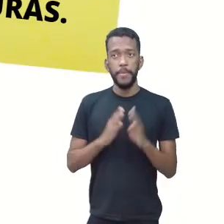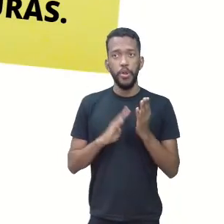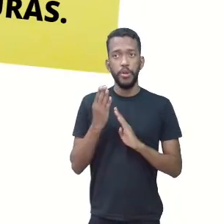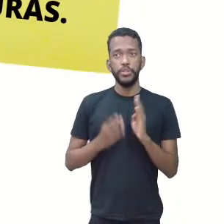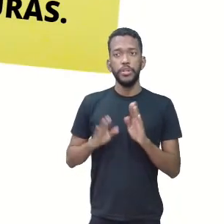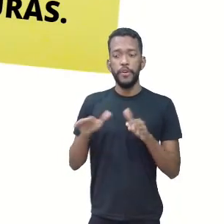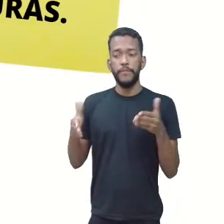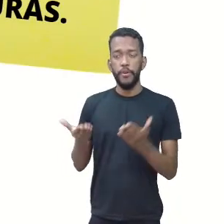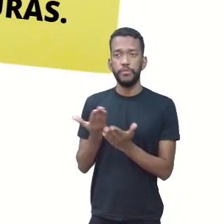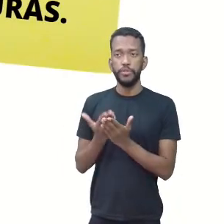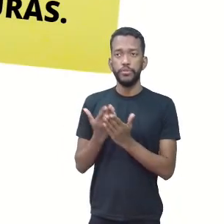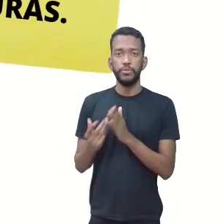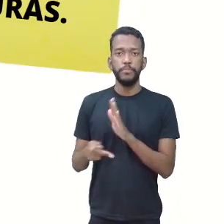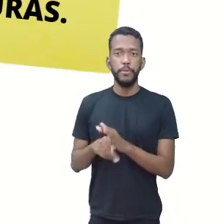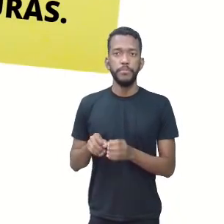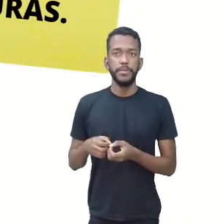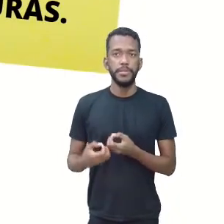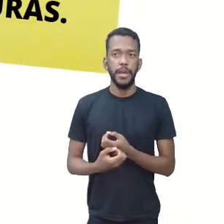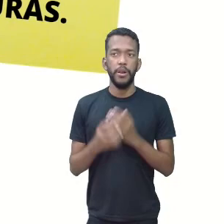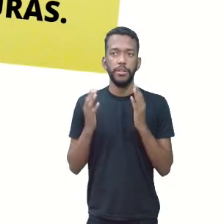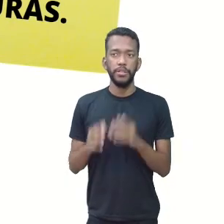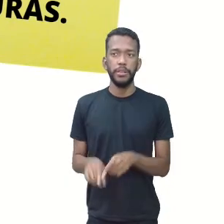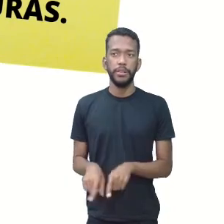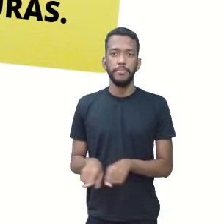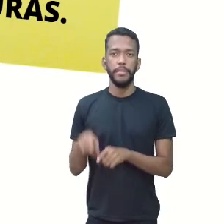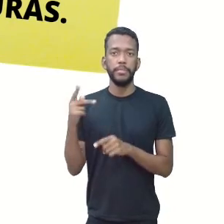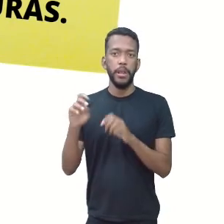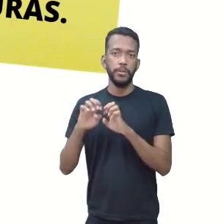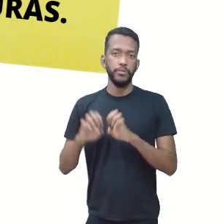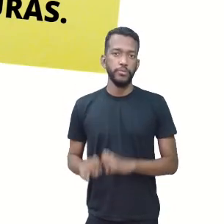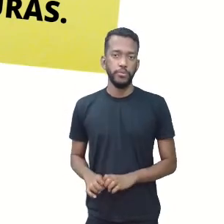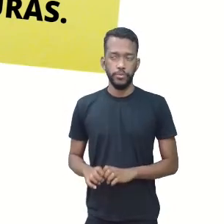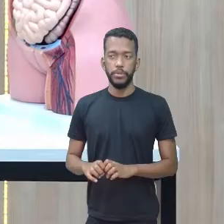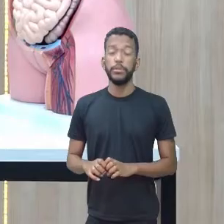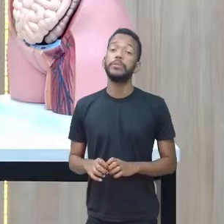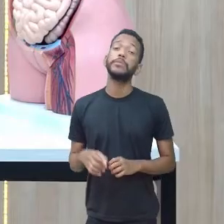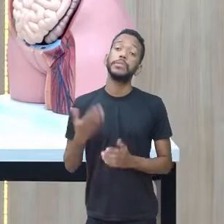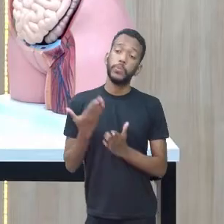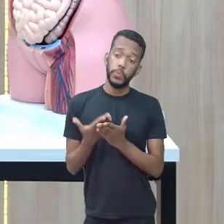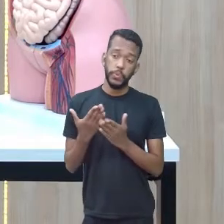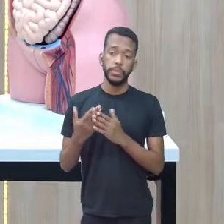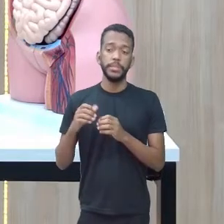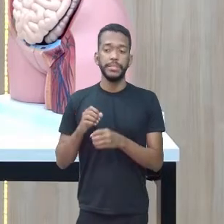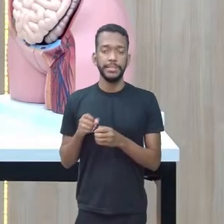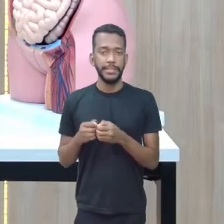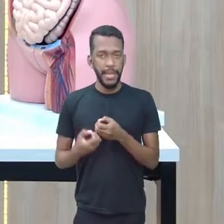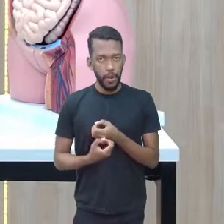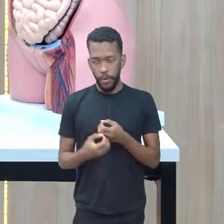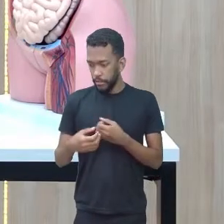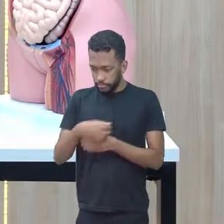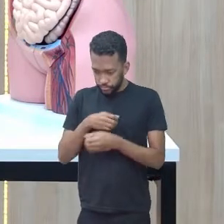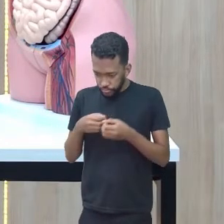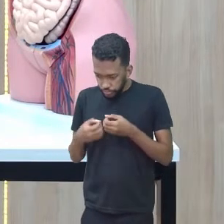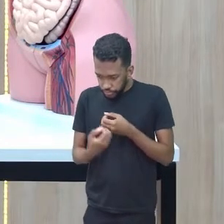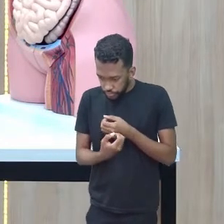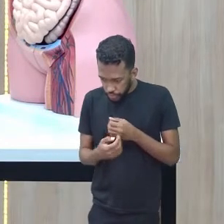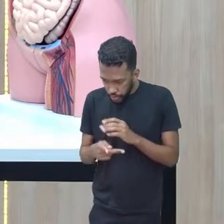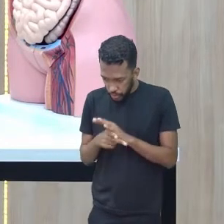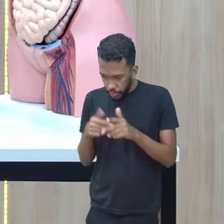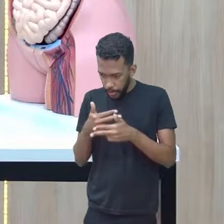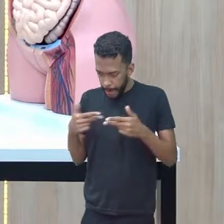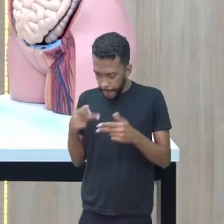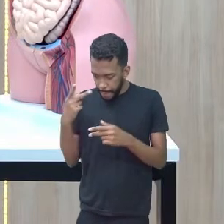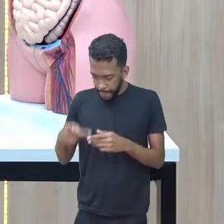que se dedica ao estudo das células e suas estruturas. Então, ele estuda a célula de um modo geral e as estruturas que compõem essa